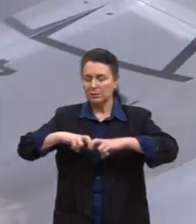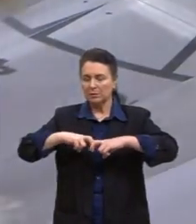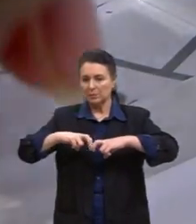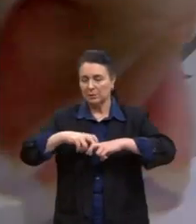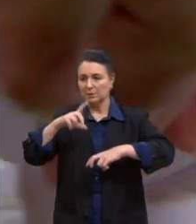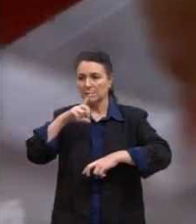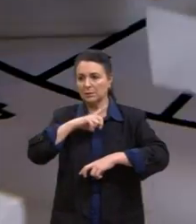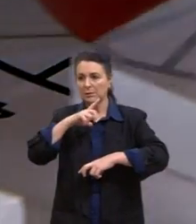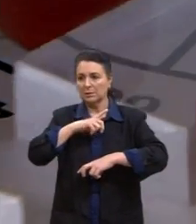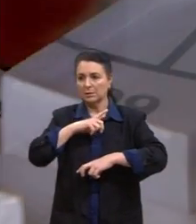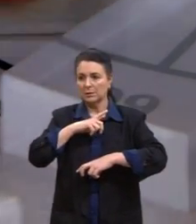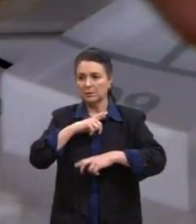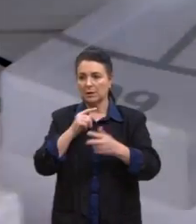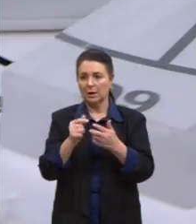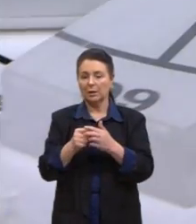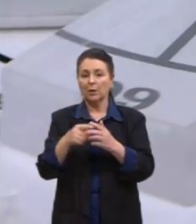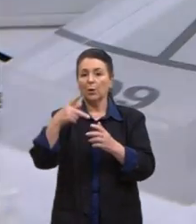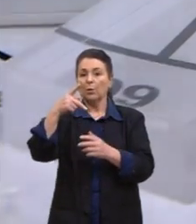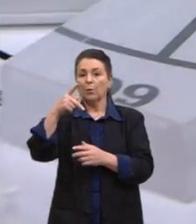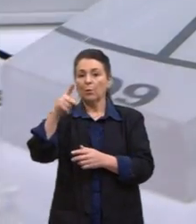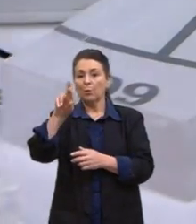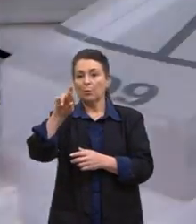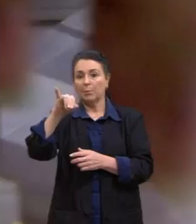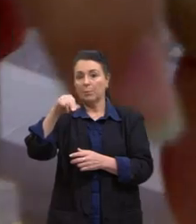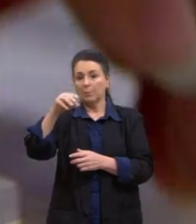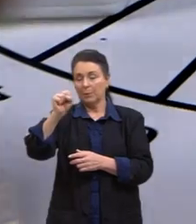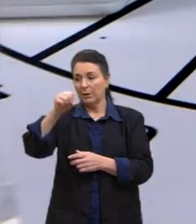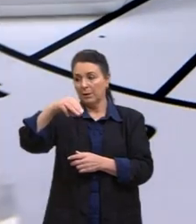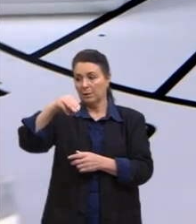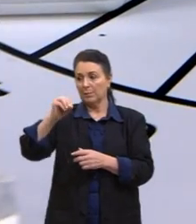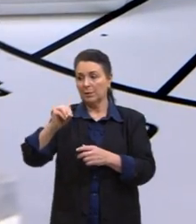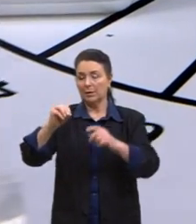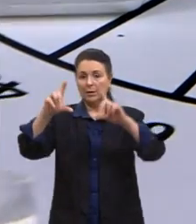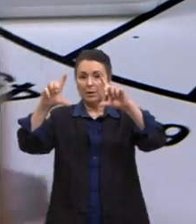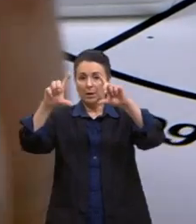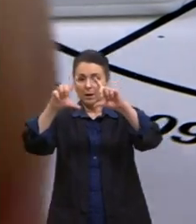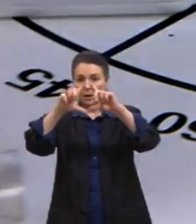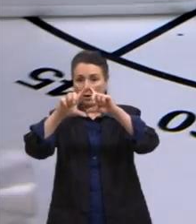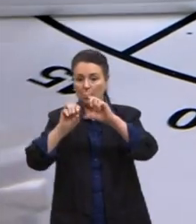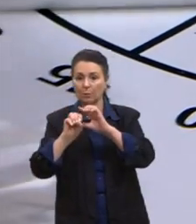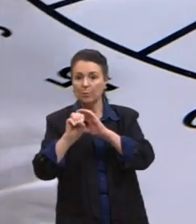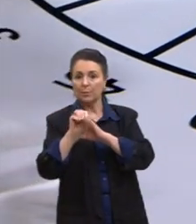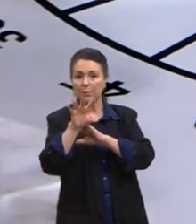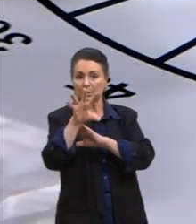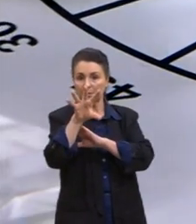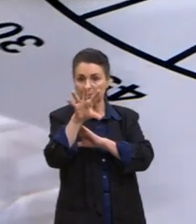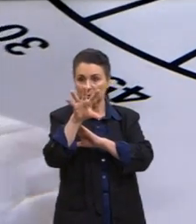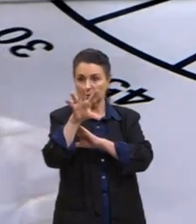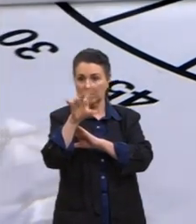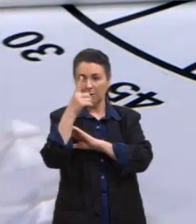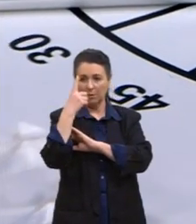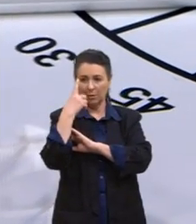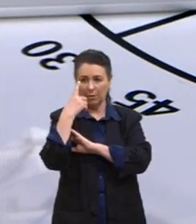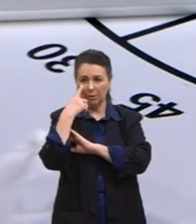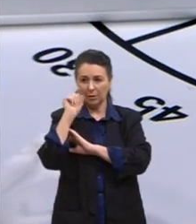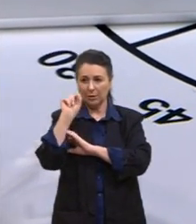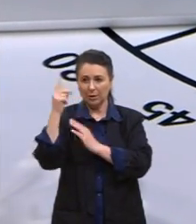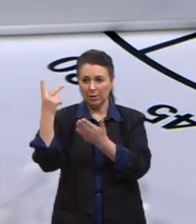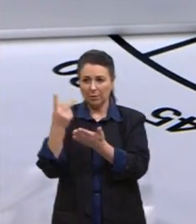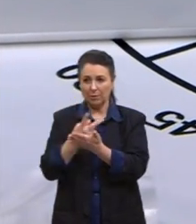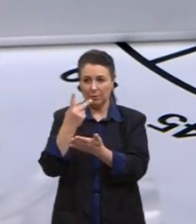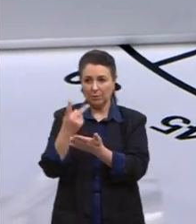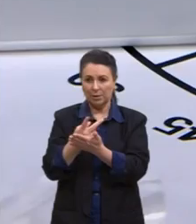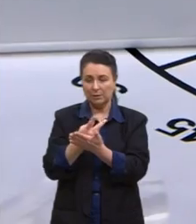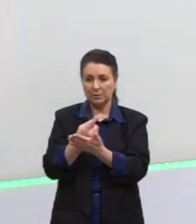gente tem um prisma esse daqui que é um triângulo a gente chama de prisma certo ó que que acontece quando eu liguei